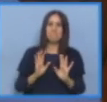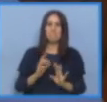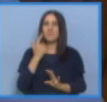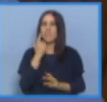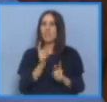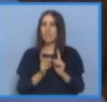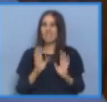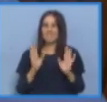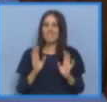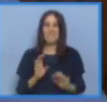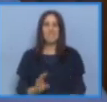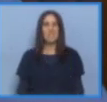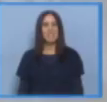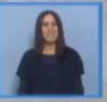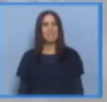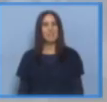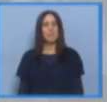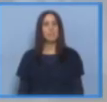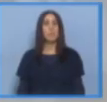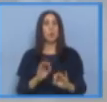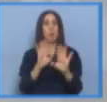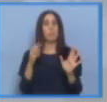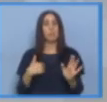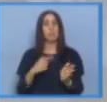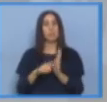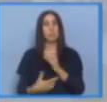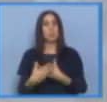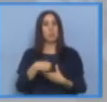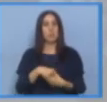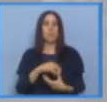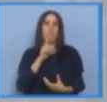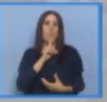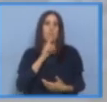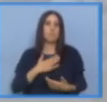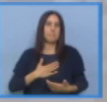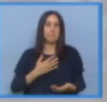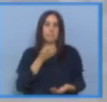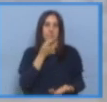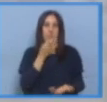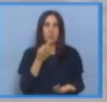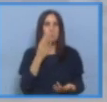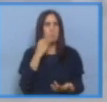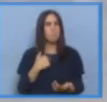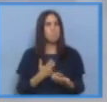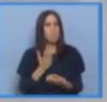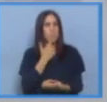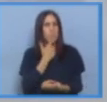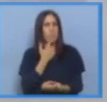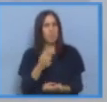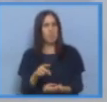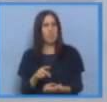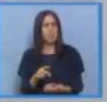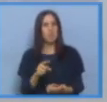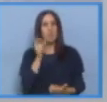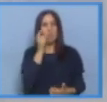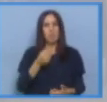ver. Óbvio, eu estou dentro do projeto, sou sempre suspeito a falar. Eu acho que é bastante relevante e para